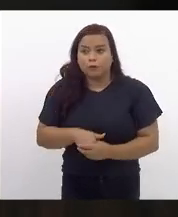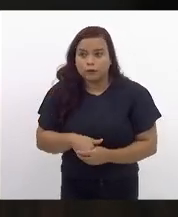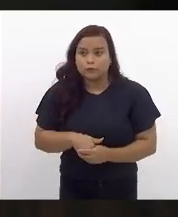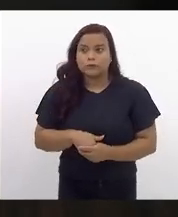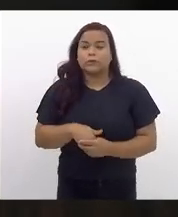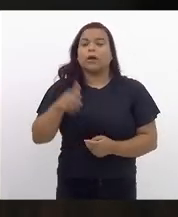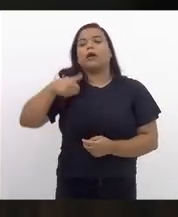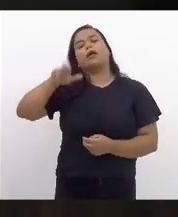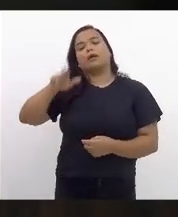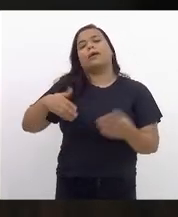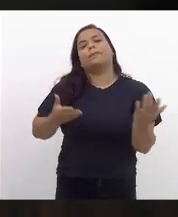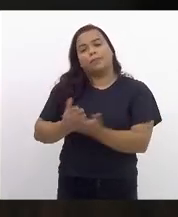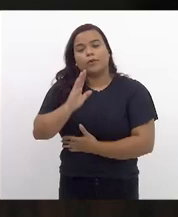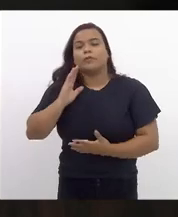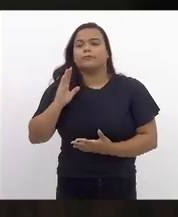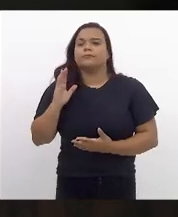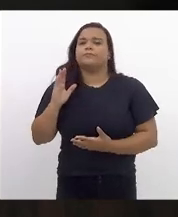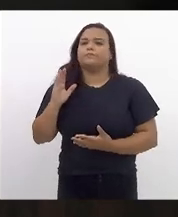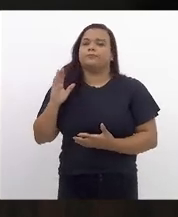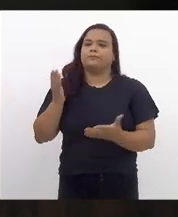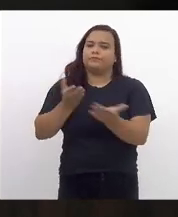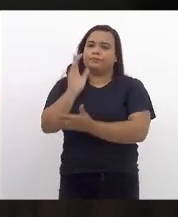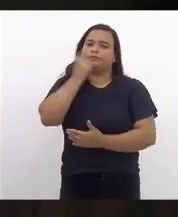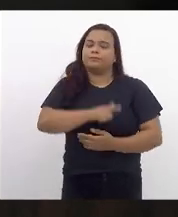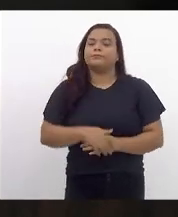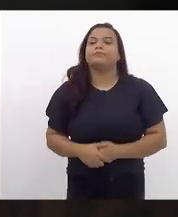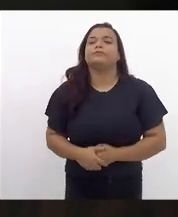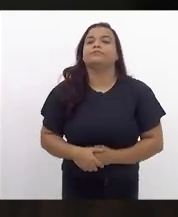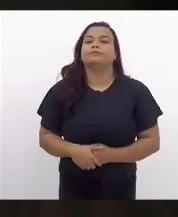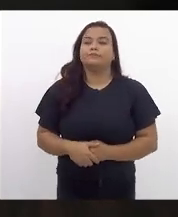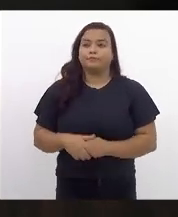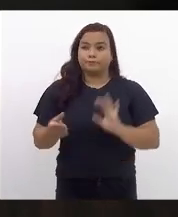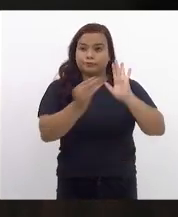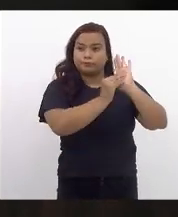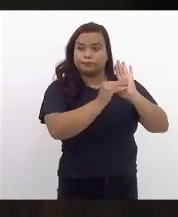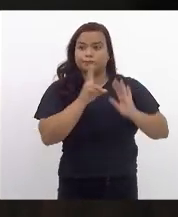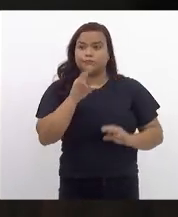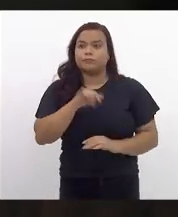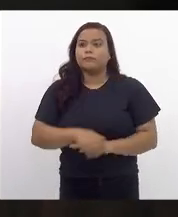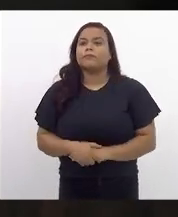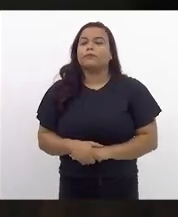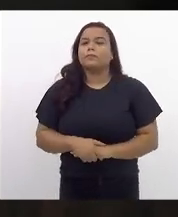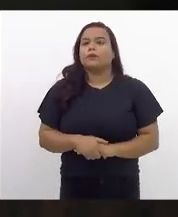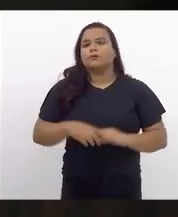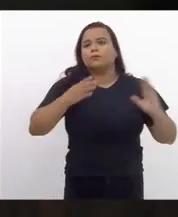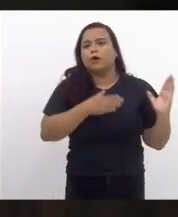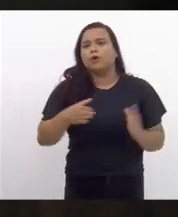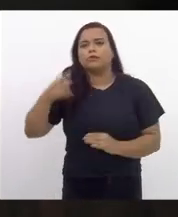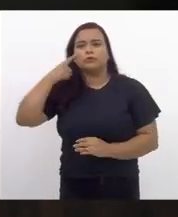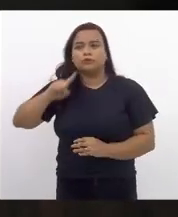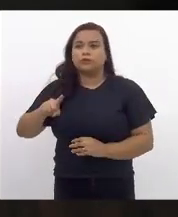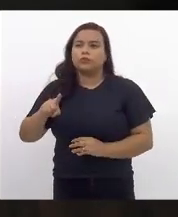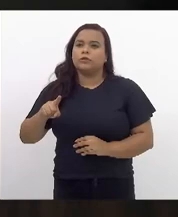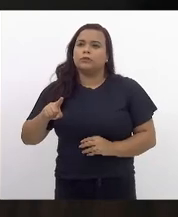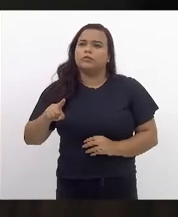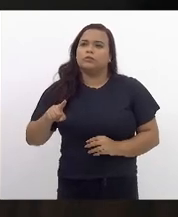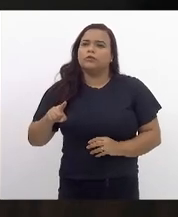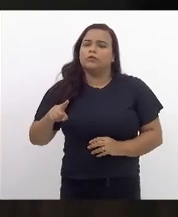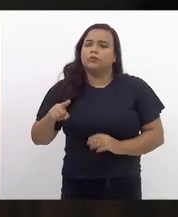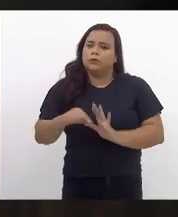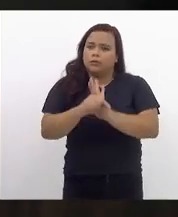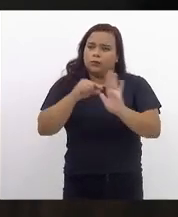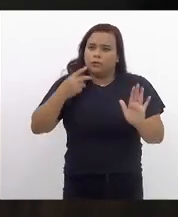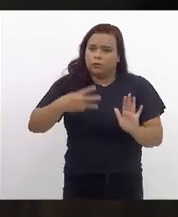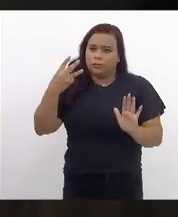Se os que aprovam, permaneçam como estão, aprovado, vai a publicação. Incluído na ordem do dia, de acordo com o parágrafo 3º do artigo